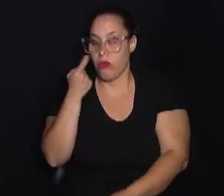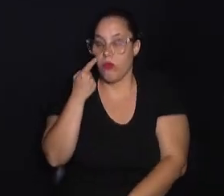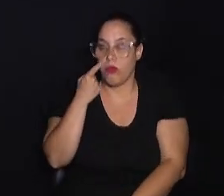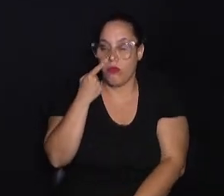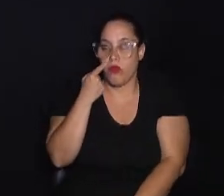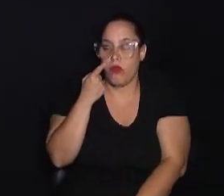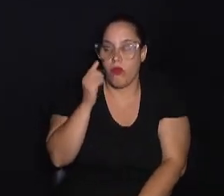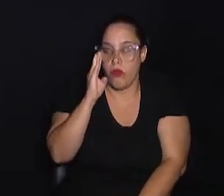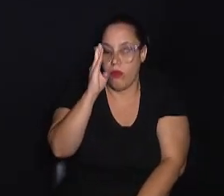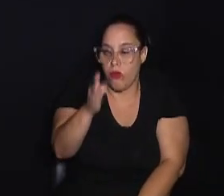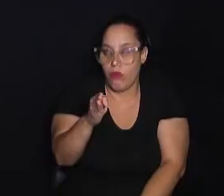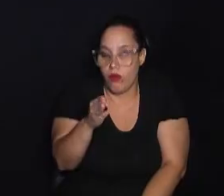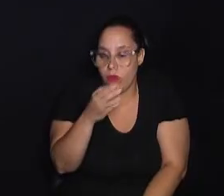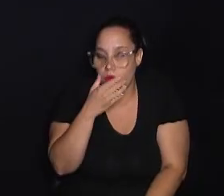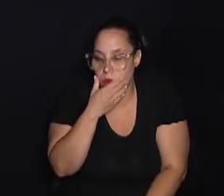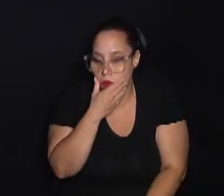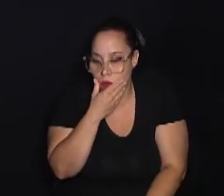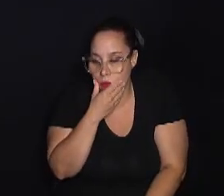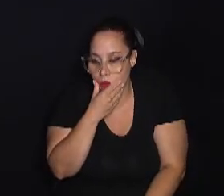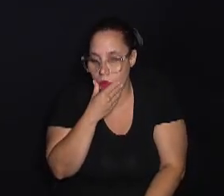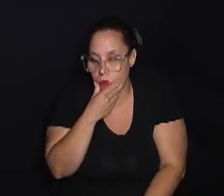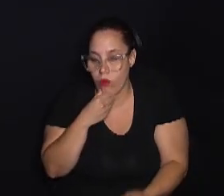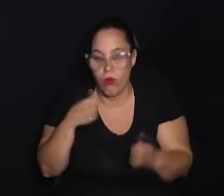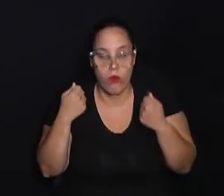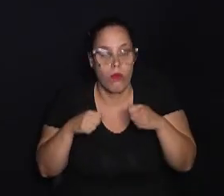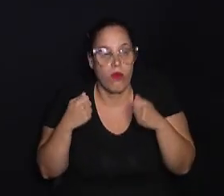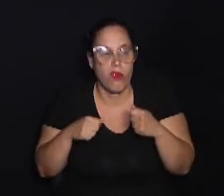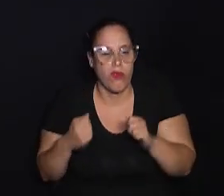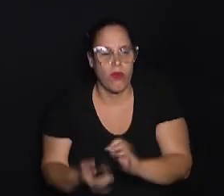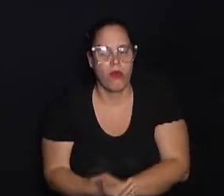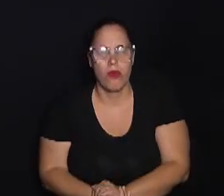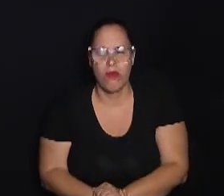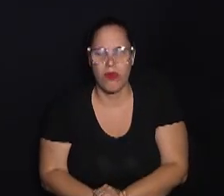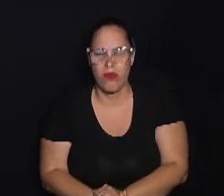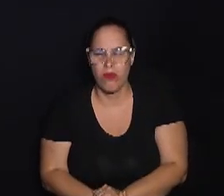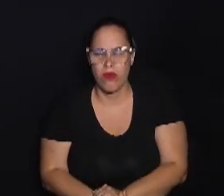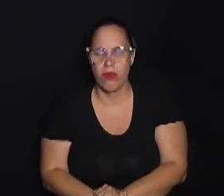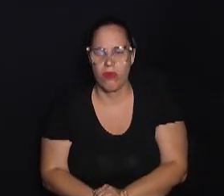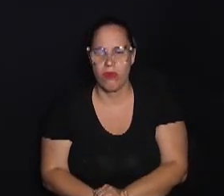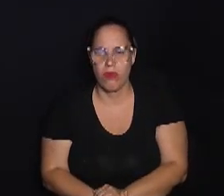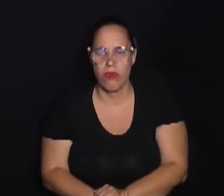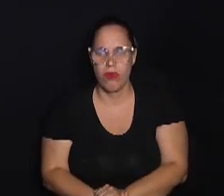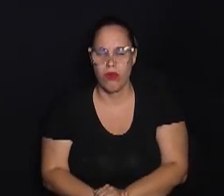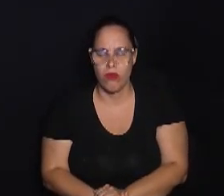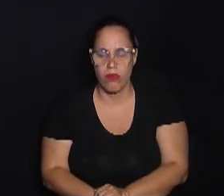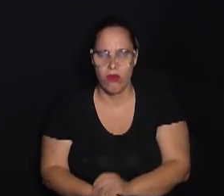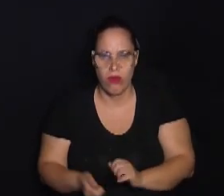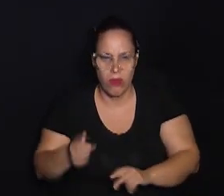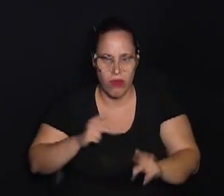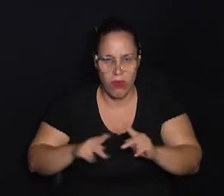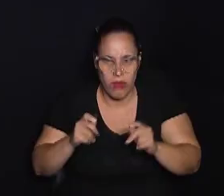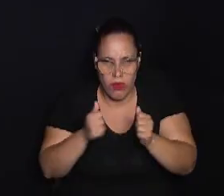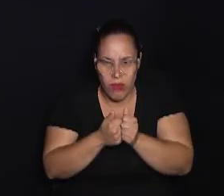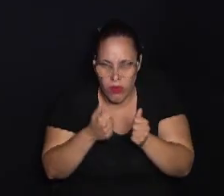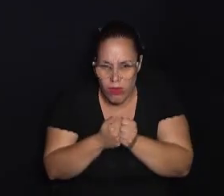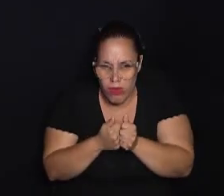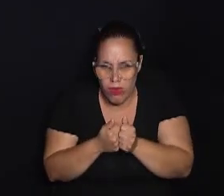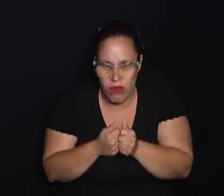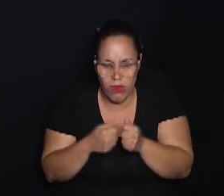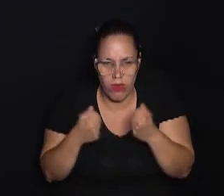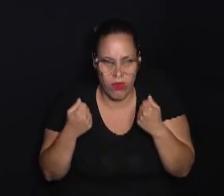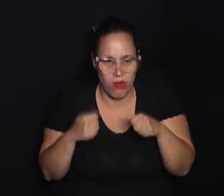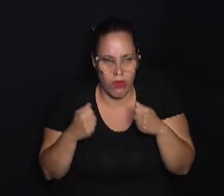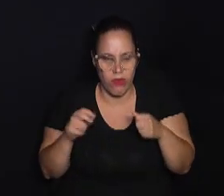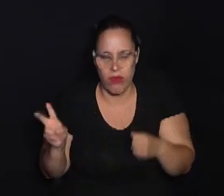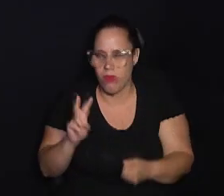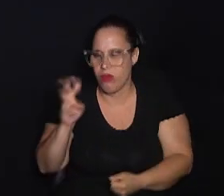poder direcionar, e ele precisa estar muito próximo, né, da população. Por isso que a gente precisa